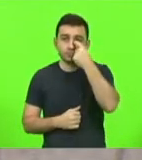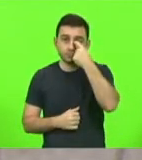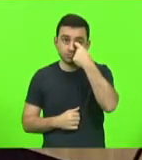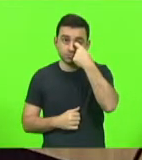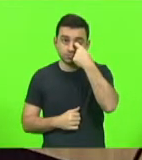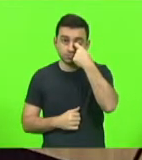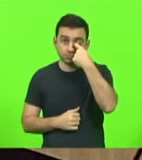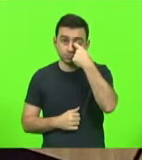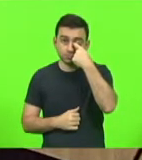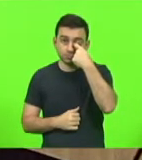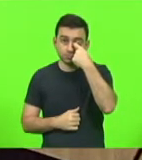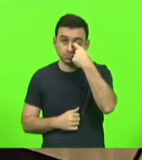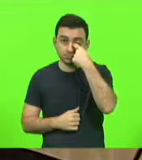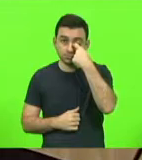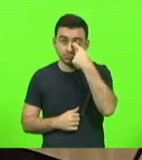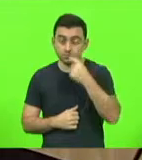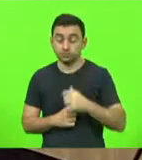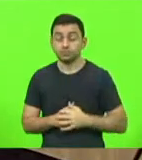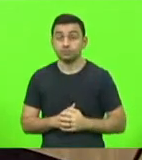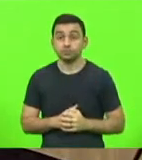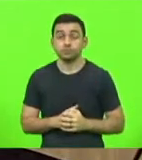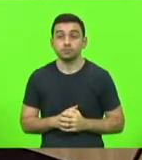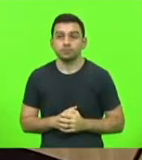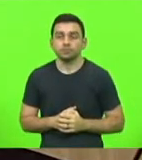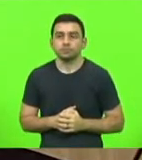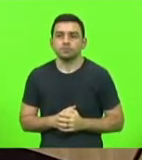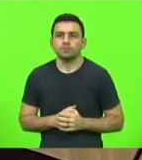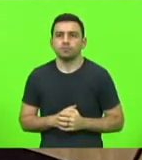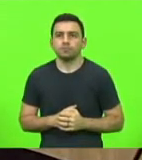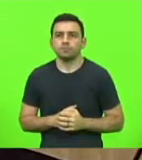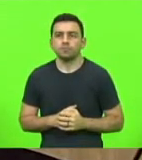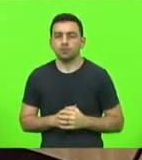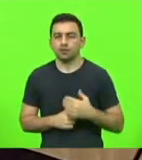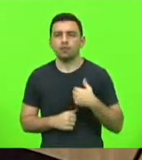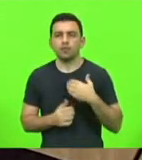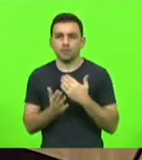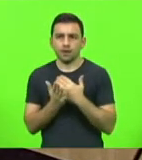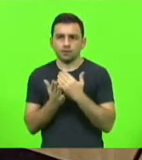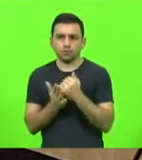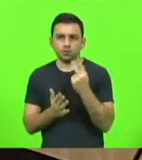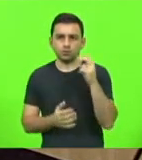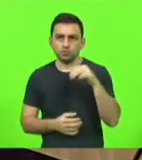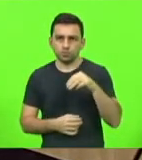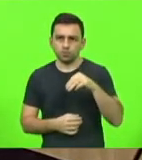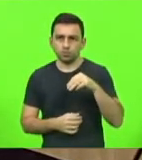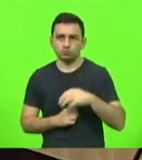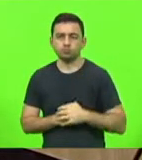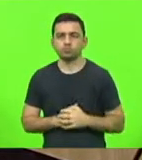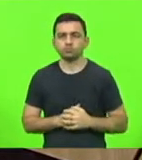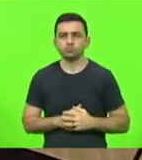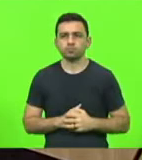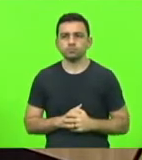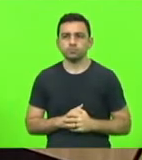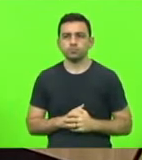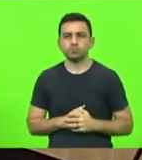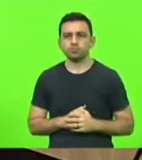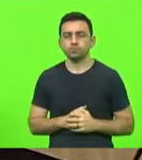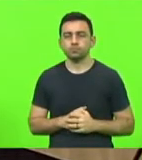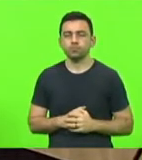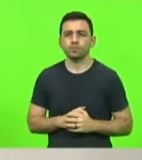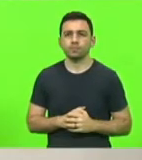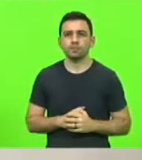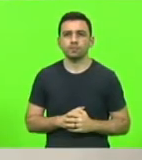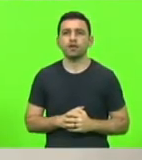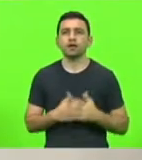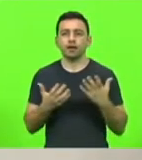Deputado Gerri, eu lhe dou mais dois minutos, tendo em vista o assunto tão relevante. E só